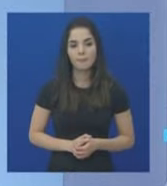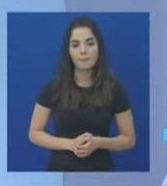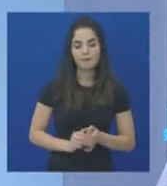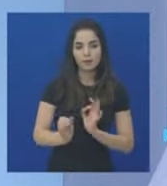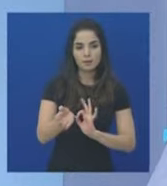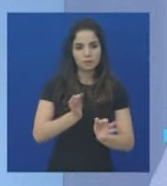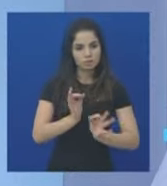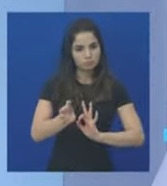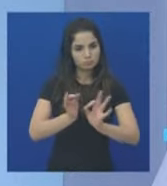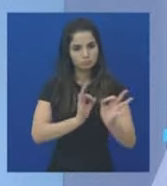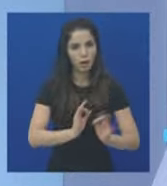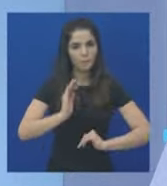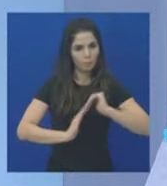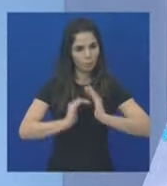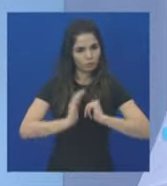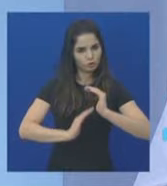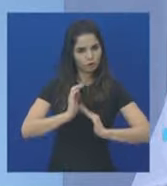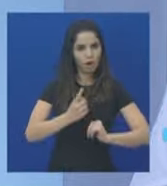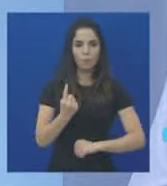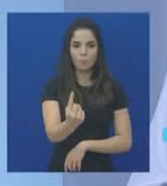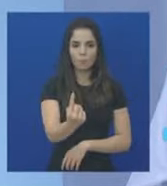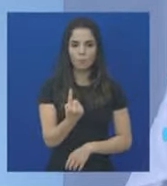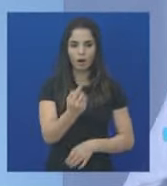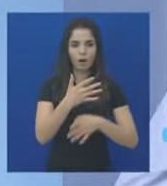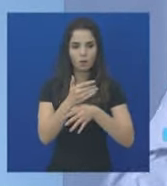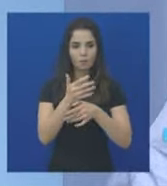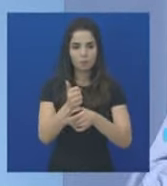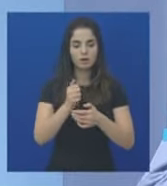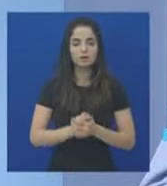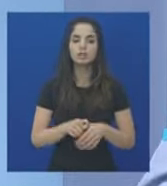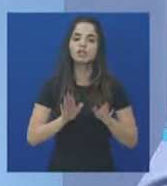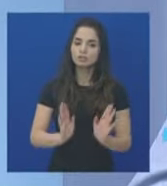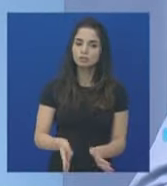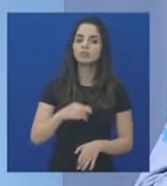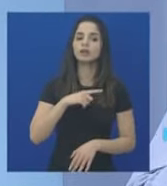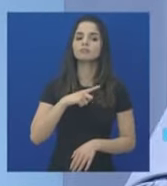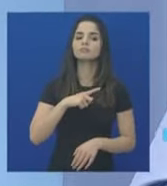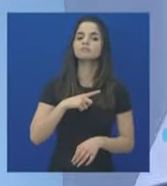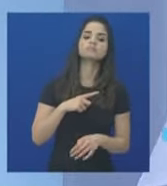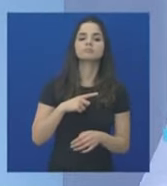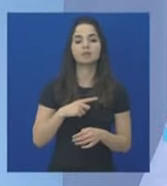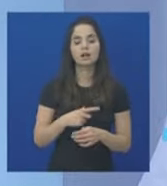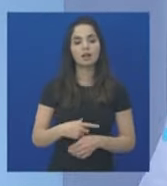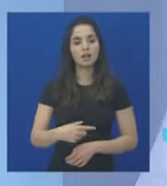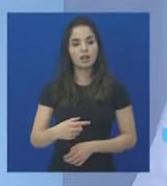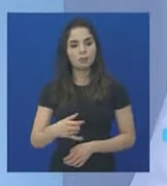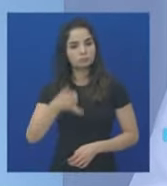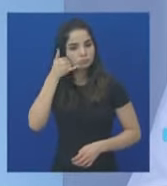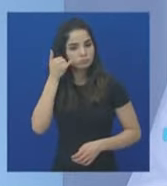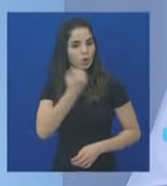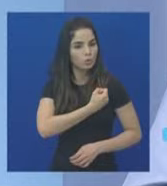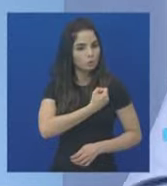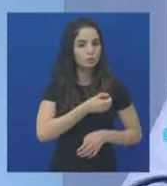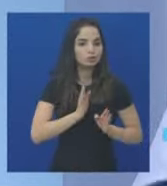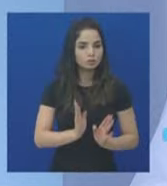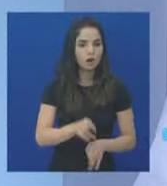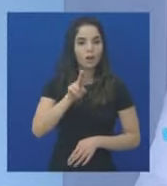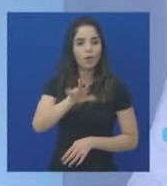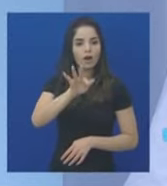profissional na mobilidade urbana. Já temos os nossos contatos na Universidade Federal do Rio de Janeiro, que